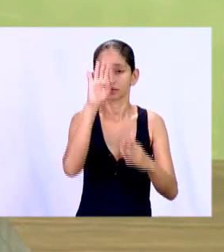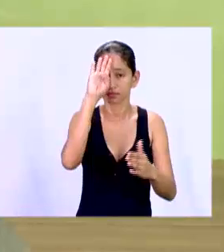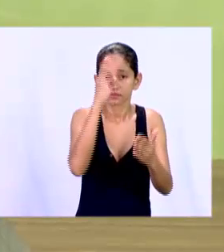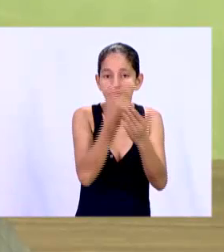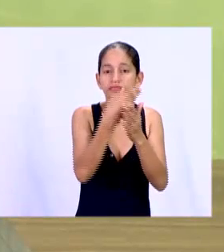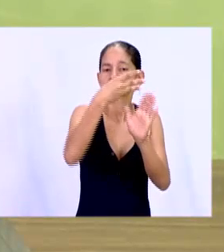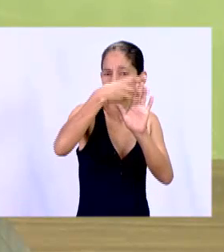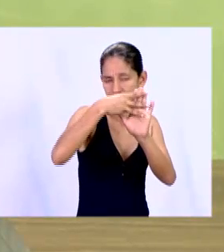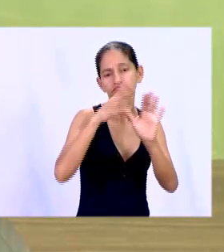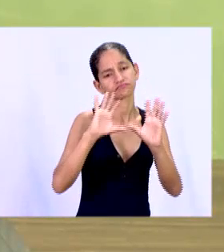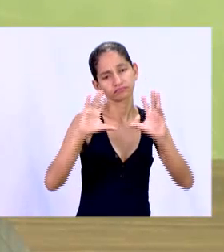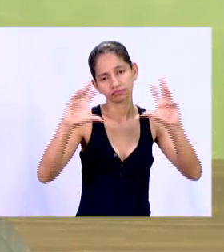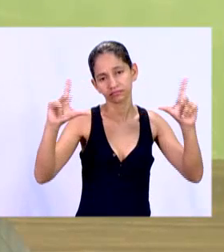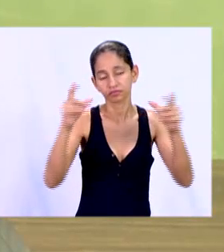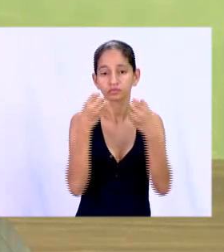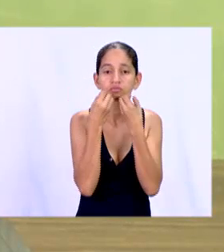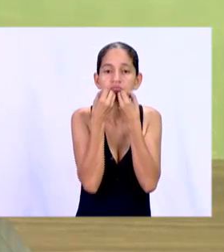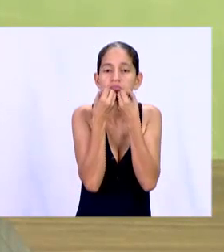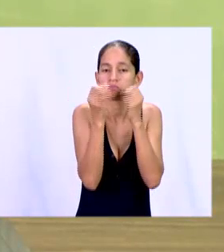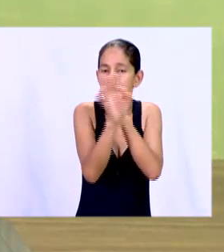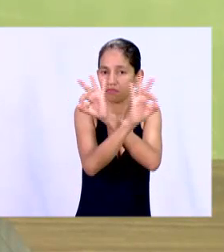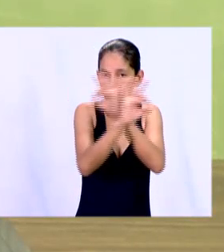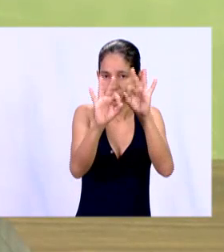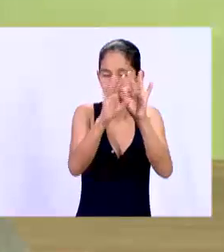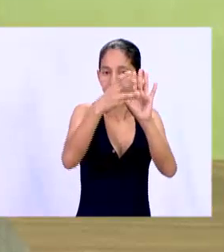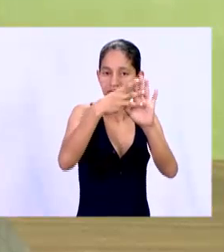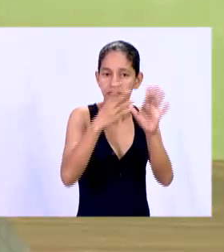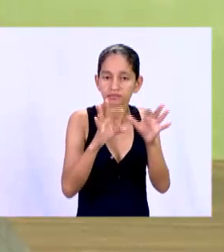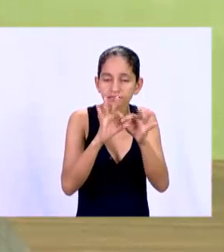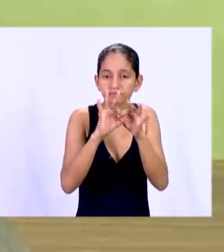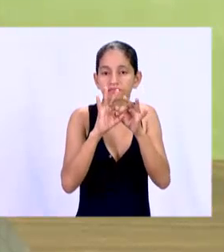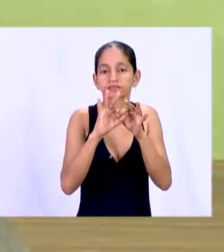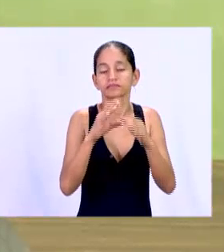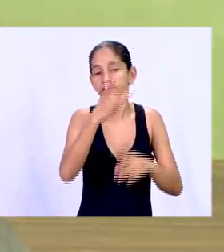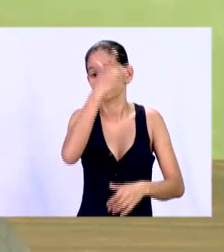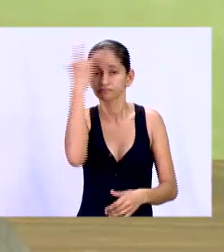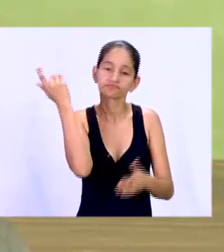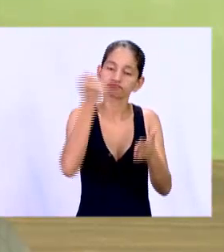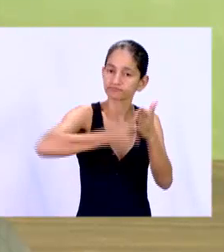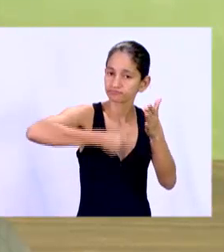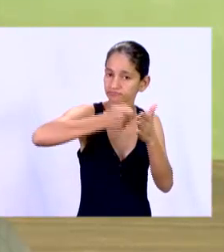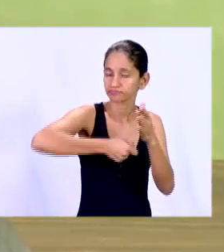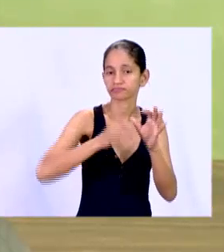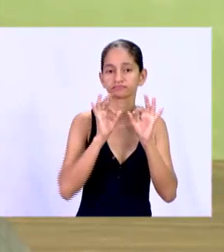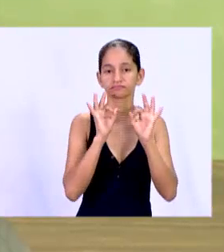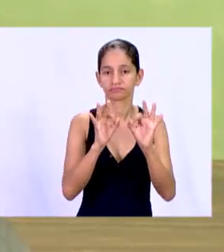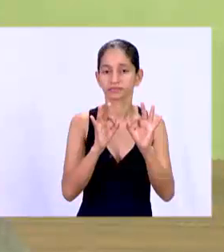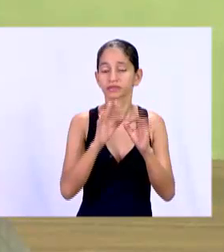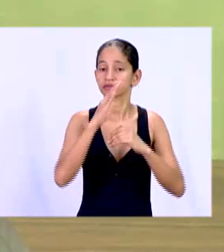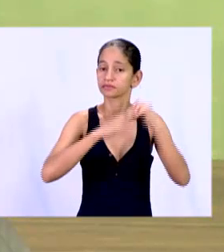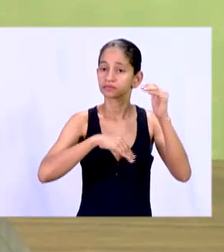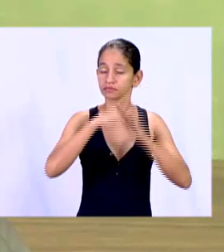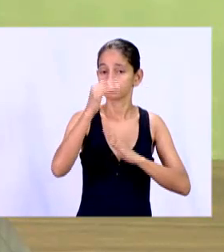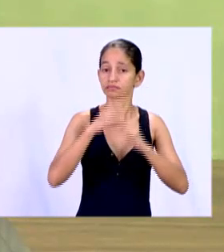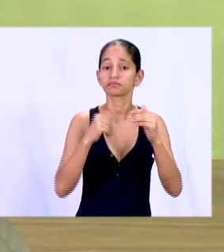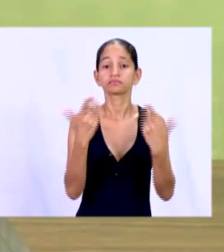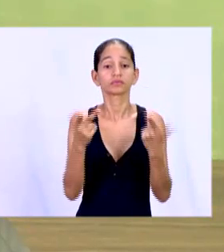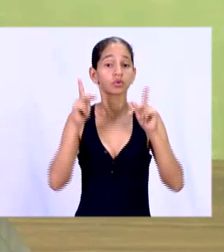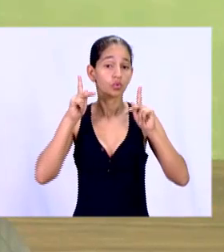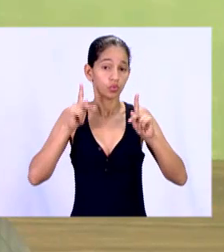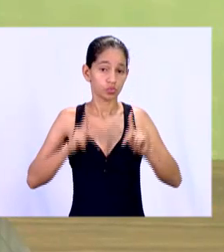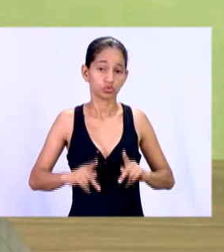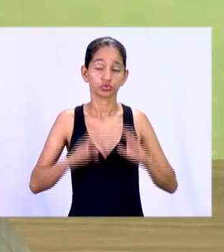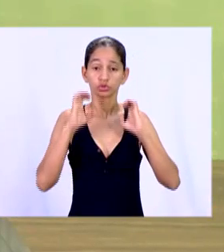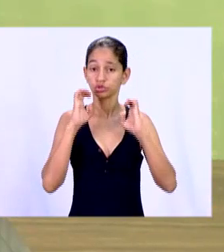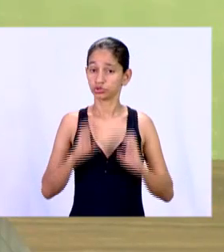são essenciais para o bom desenvolvimento de qualquer pessoa que deseja adquirir credibilidade profissional, assumindo uma postura